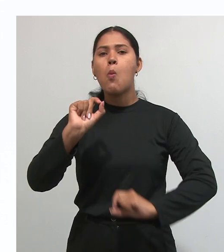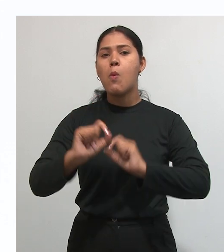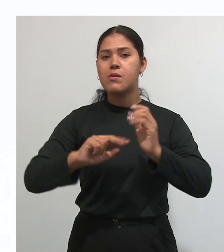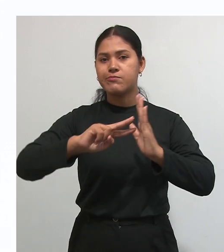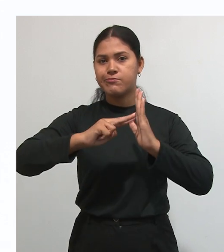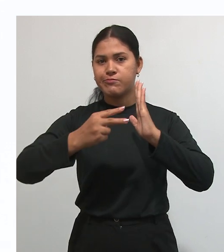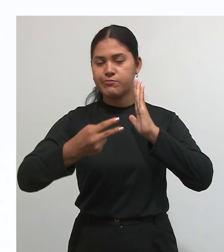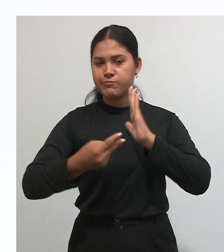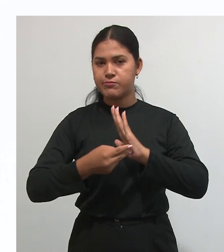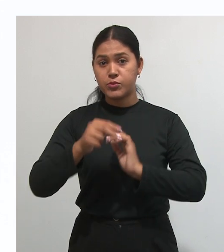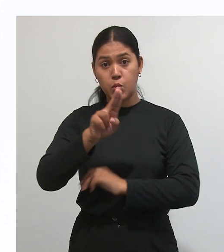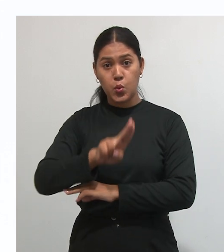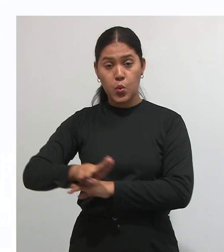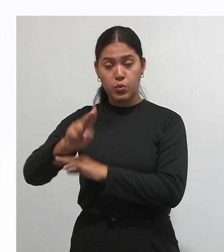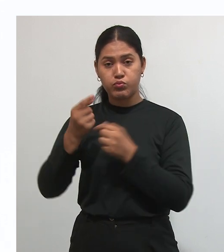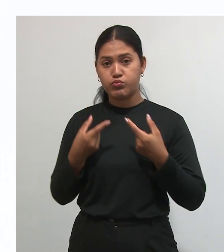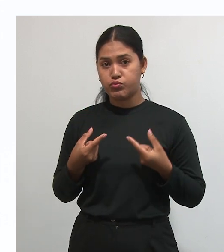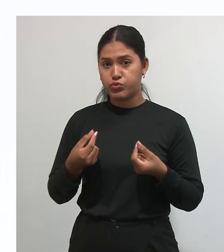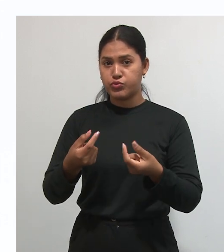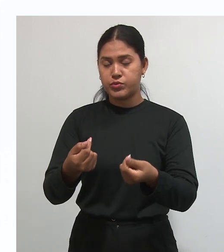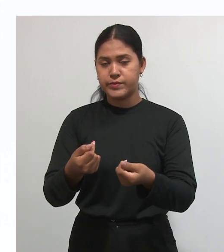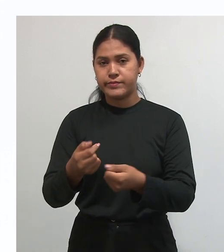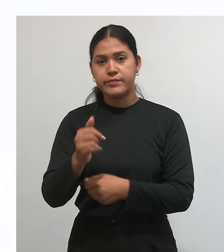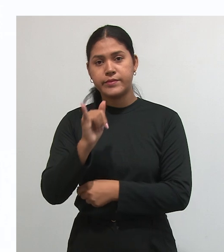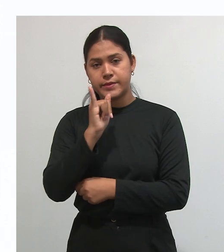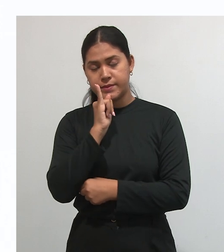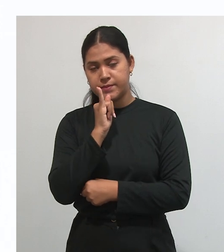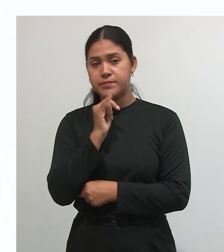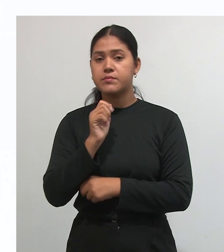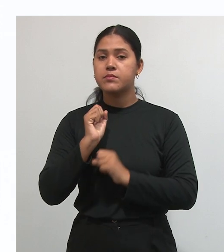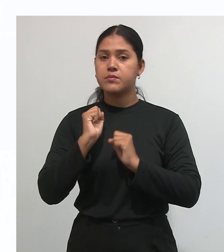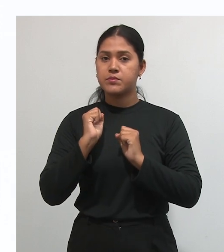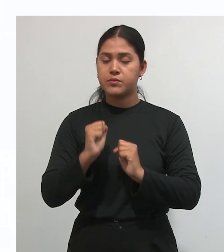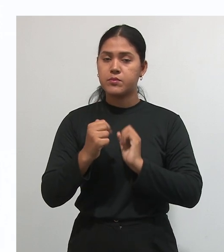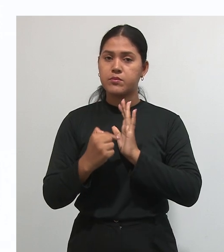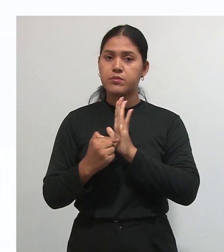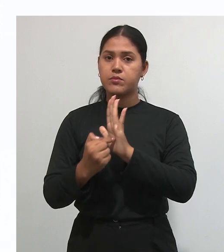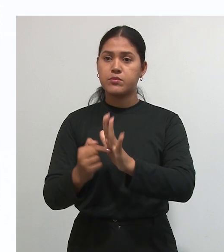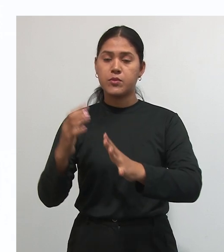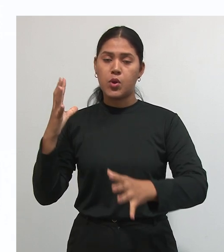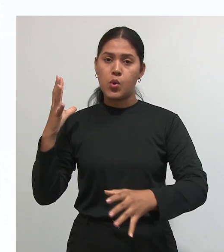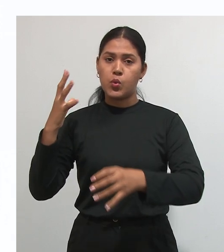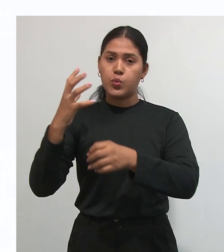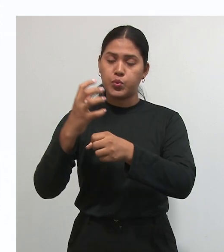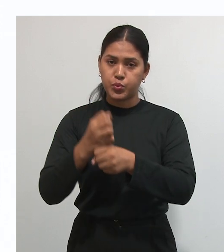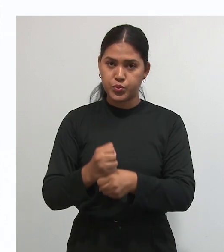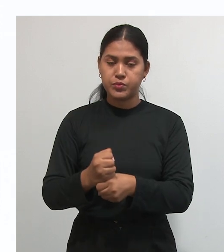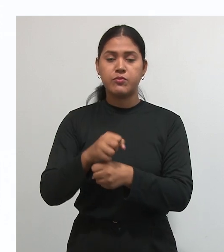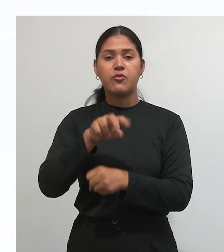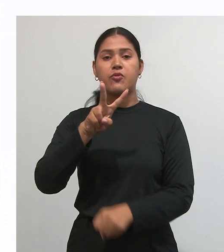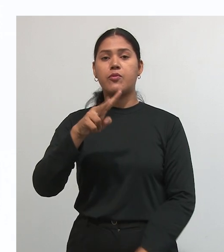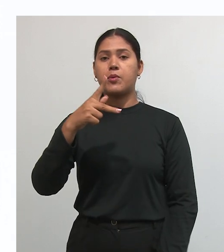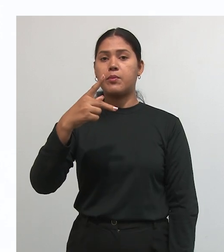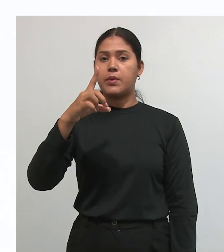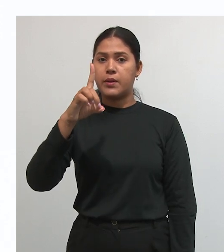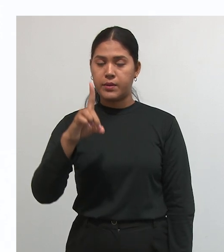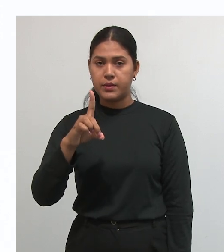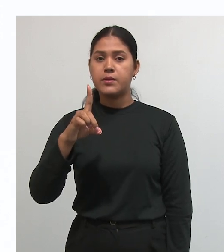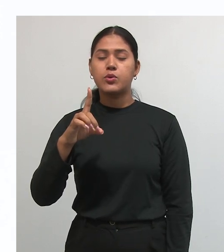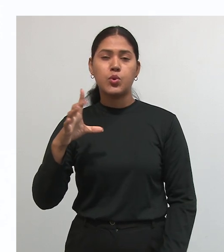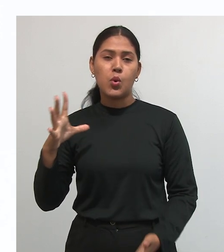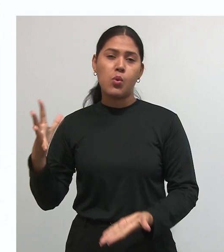esse uso de bens, serviços e consumo de ficção? Ele representa o quê? Representa aqui também o somatório, né, as